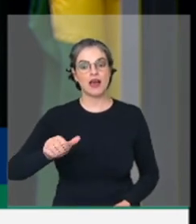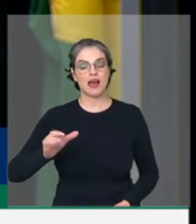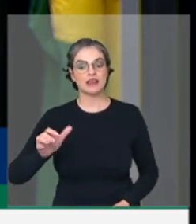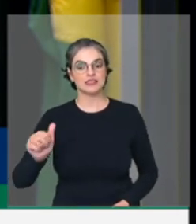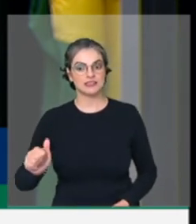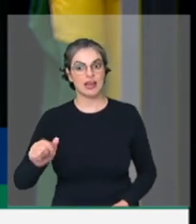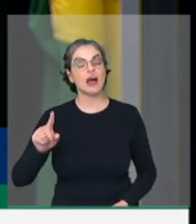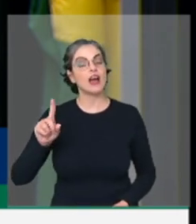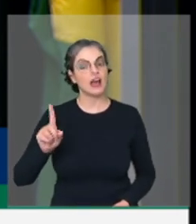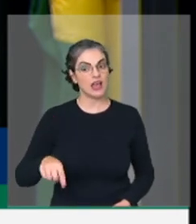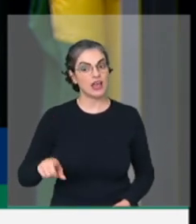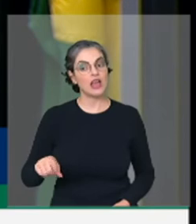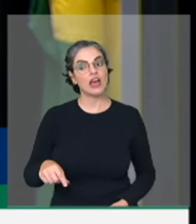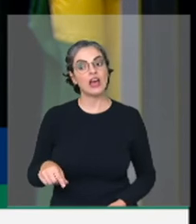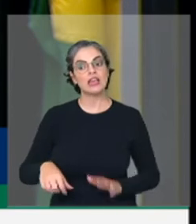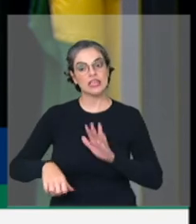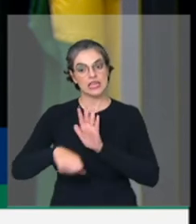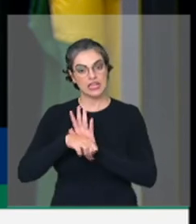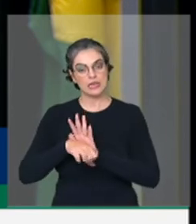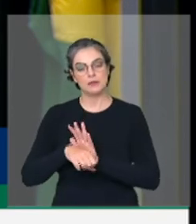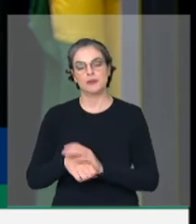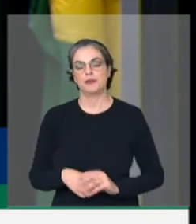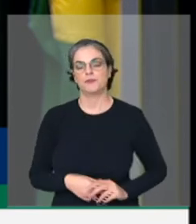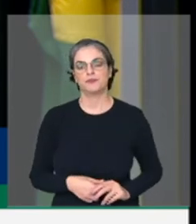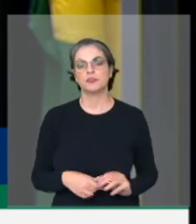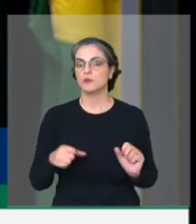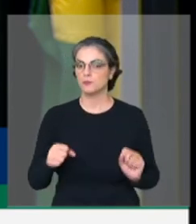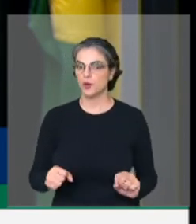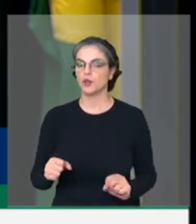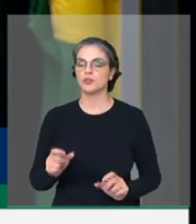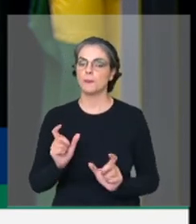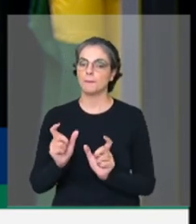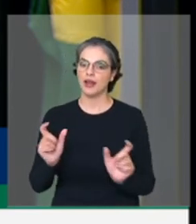de forma livre, através de palavras, gestos,